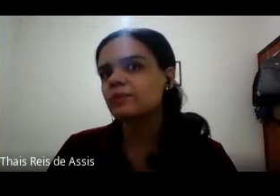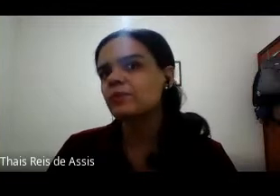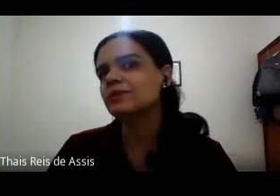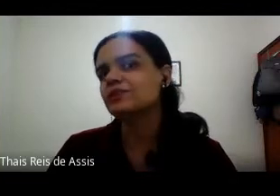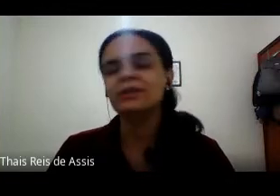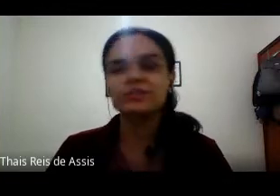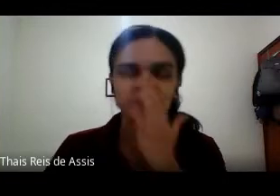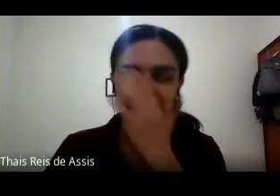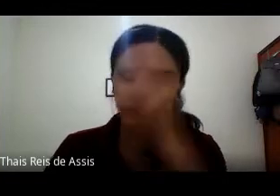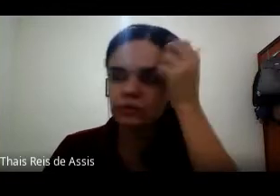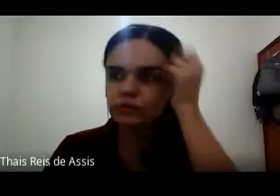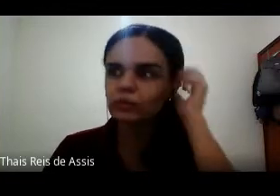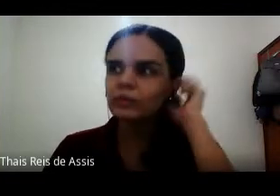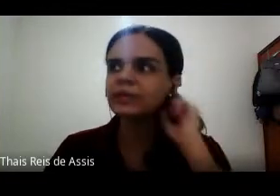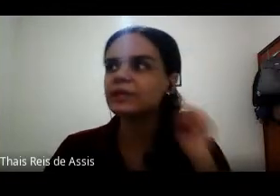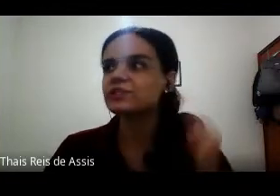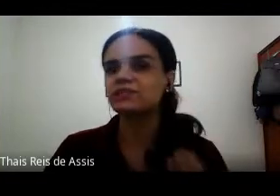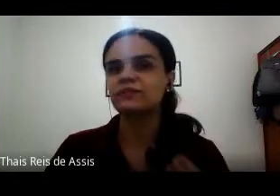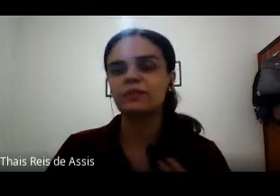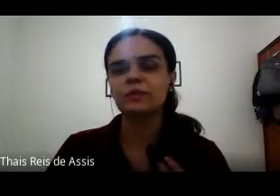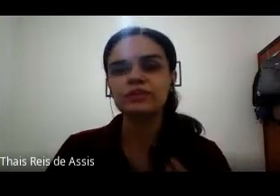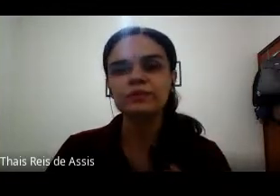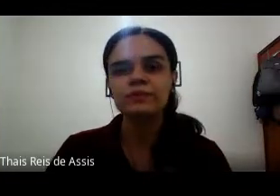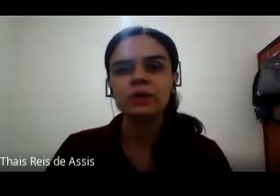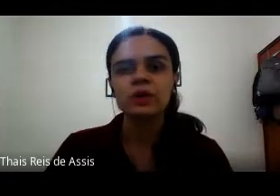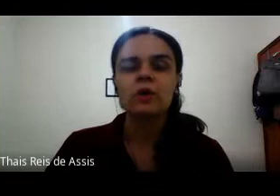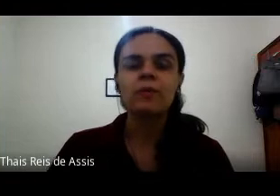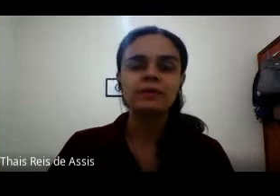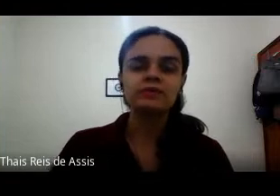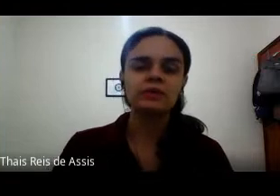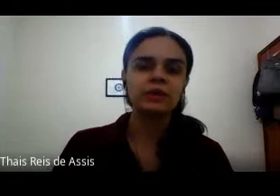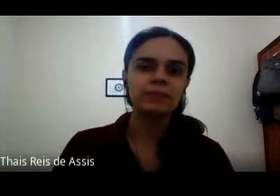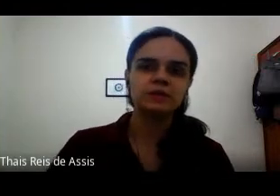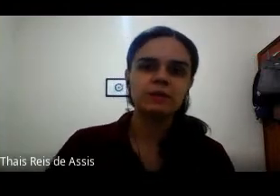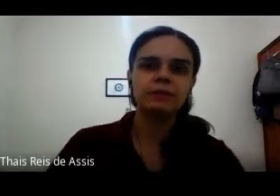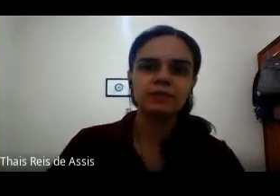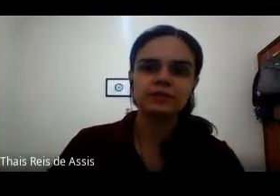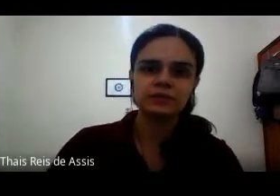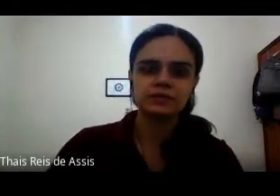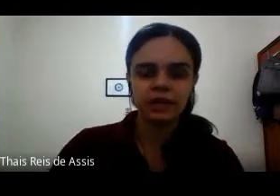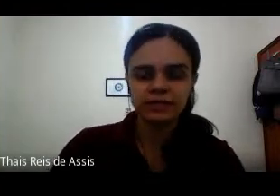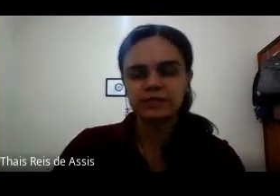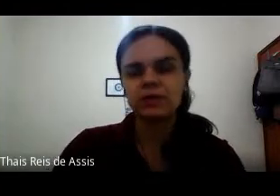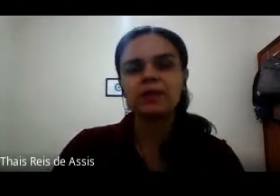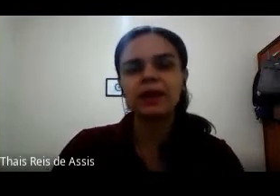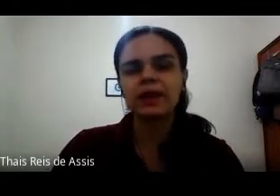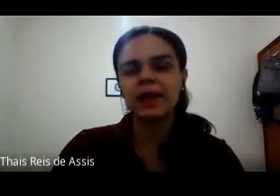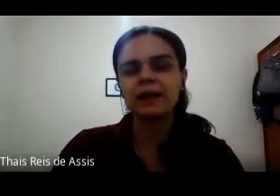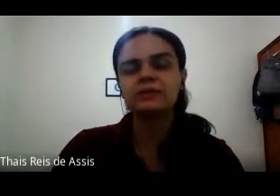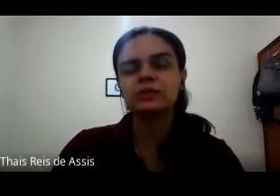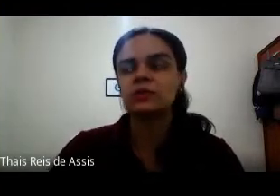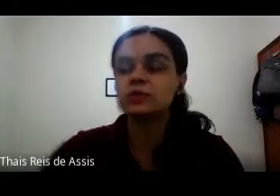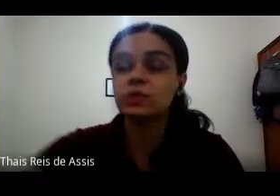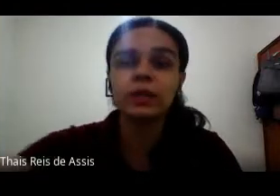muito importante. Imagina na conjuntura que a gente vive hoje, uma pessoa que não passou pelo processo de escolarização, como que ela